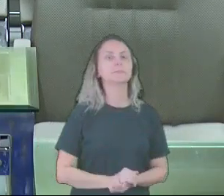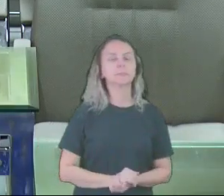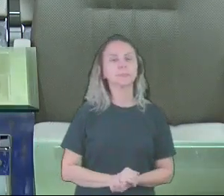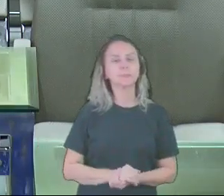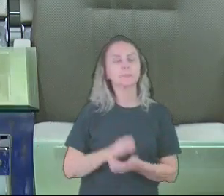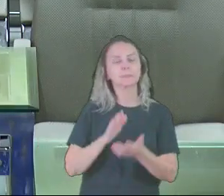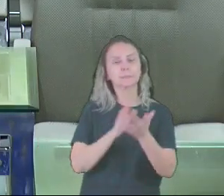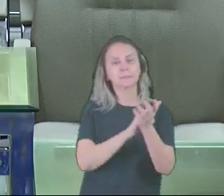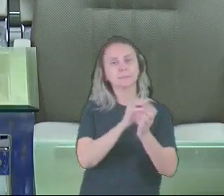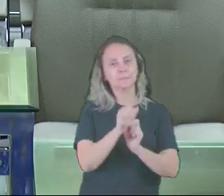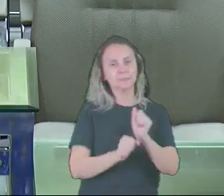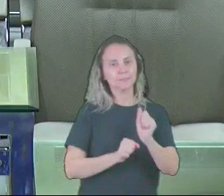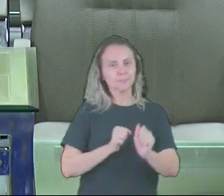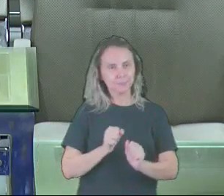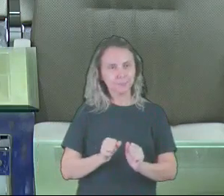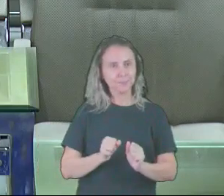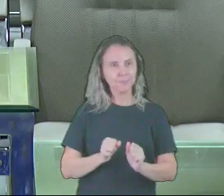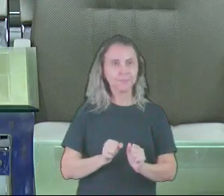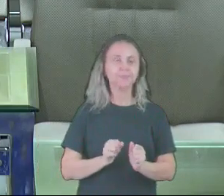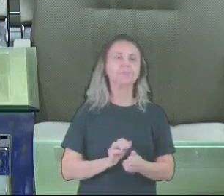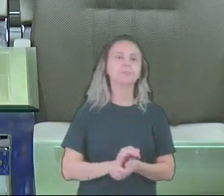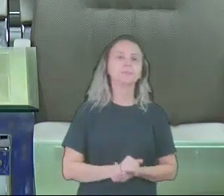o aleluia